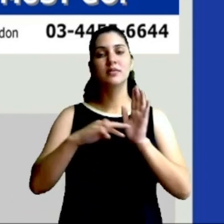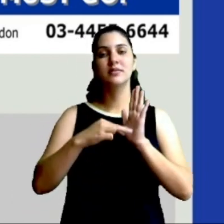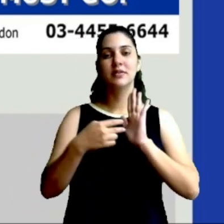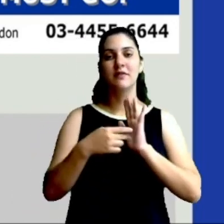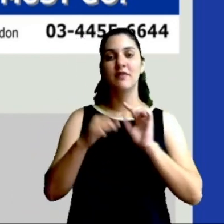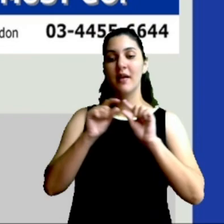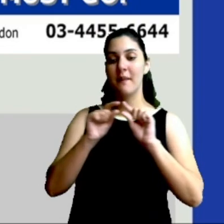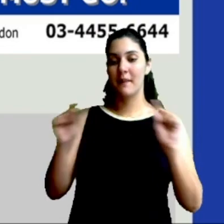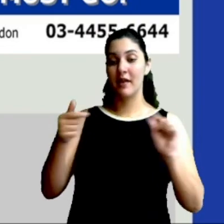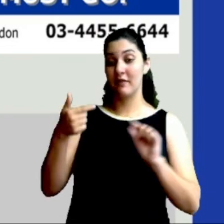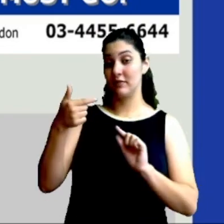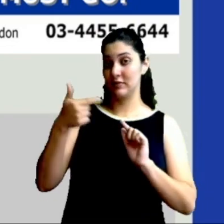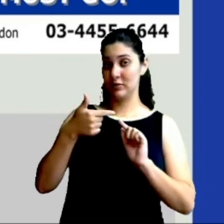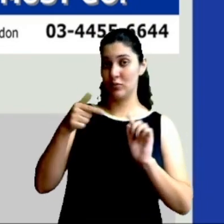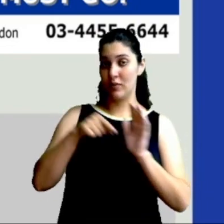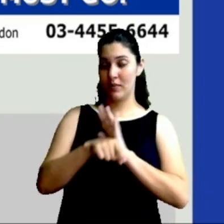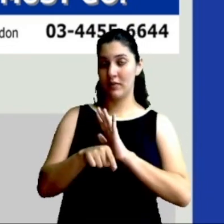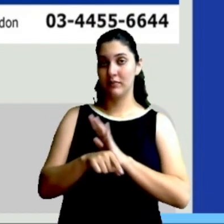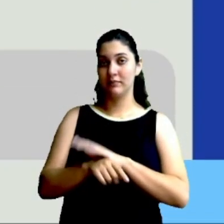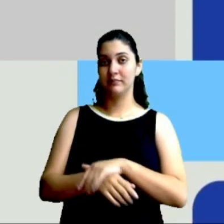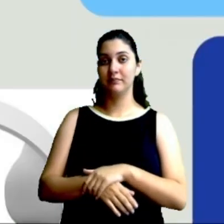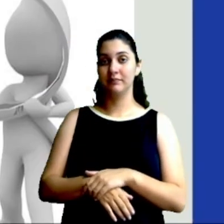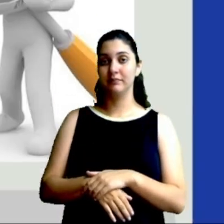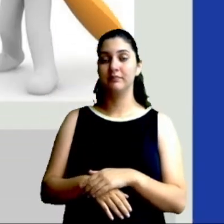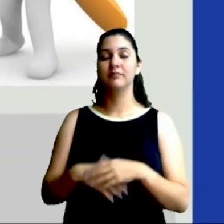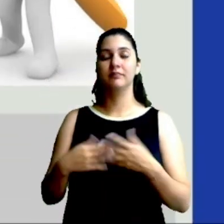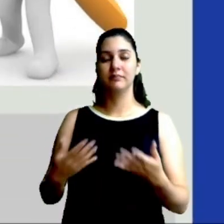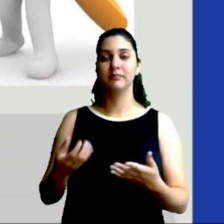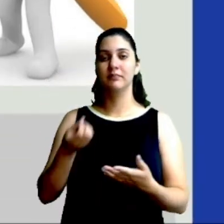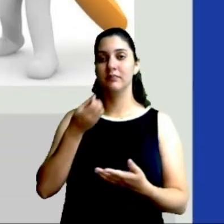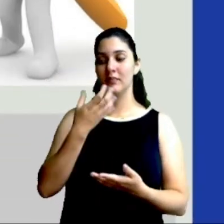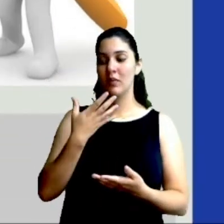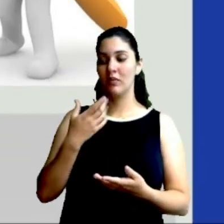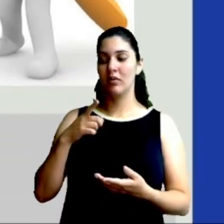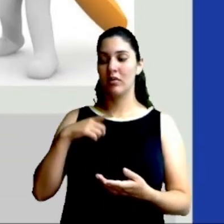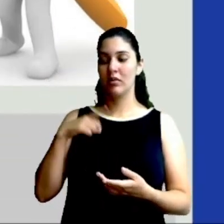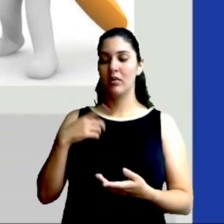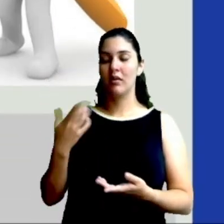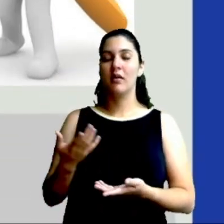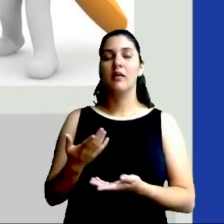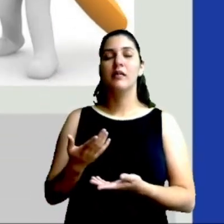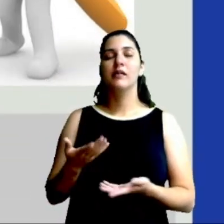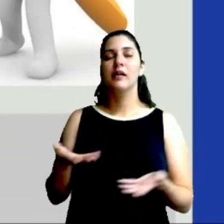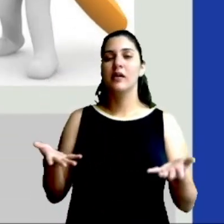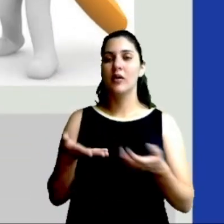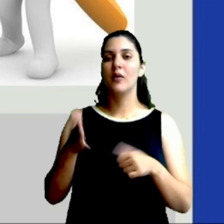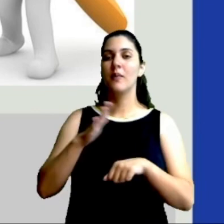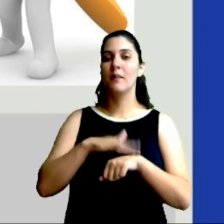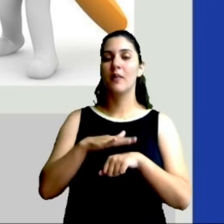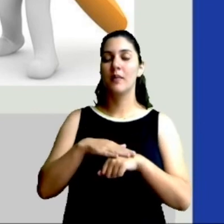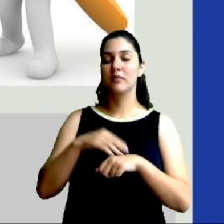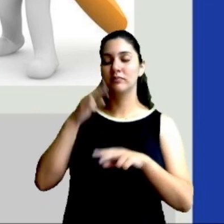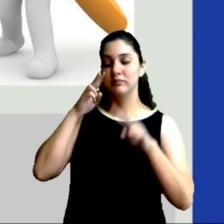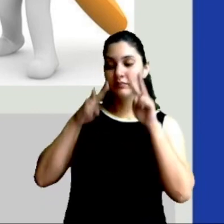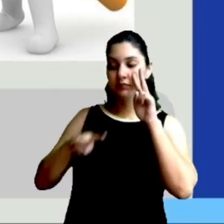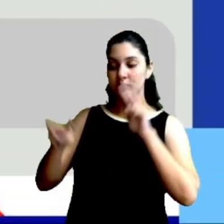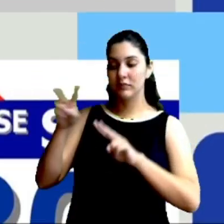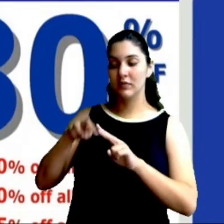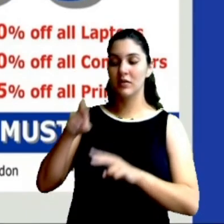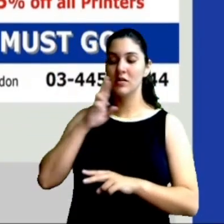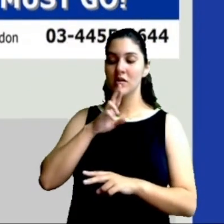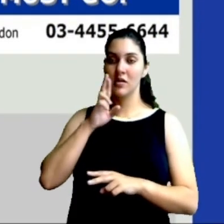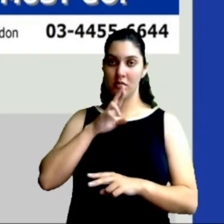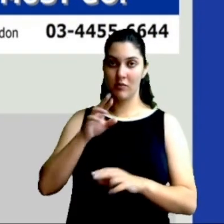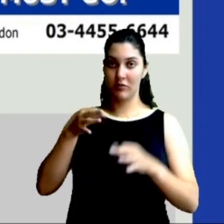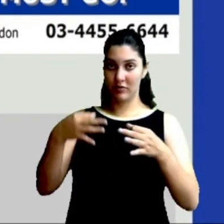significa? Vamos saber? Bom, hora de check the answer, ou seja, checar as respostas, conferir as